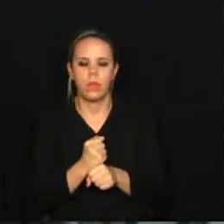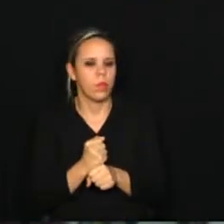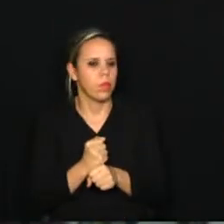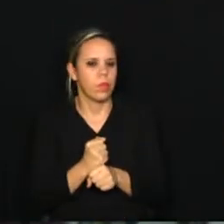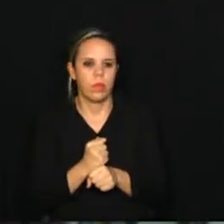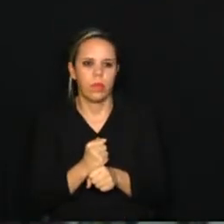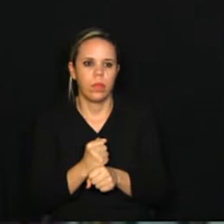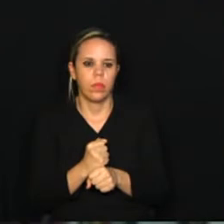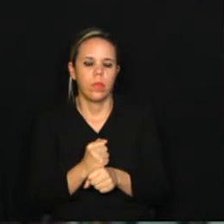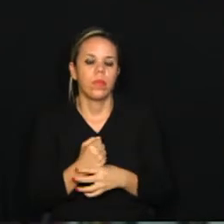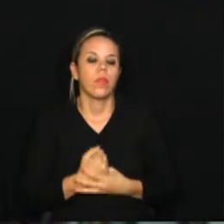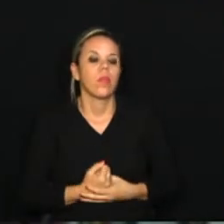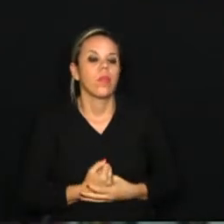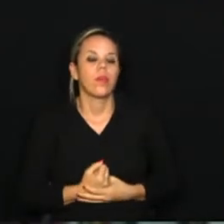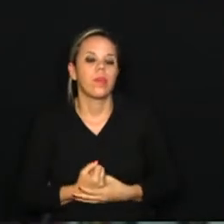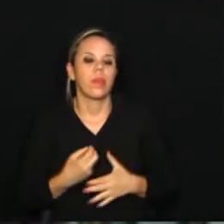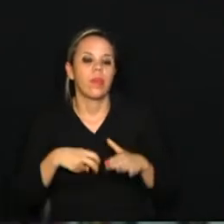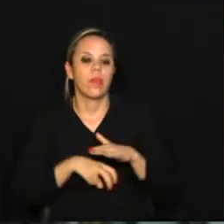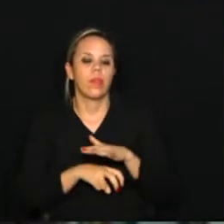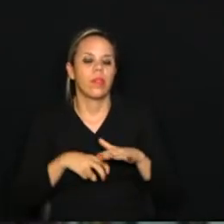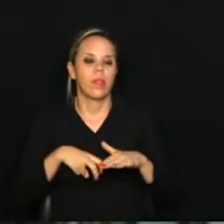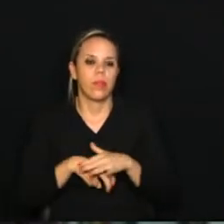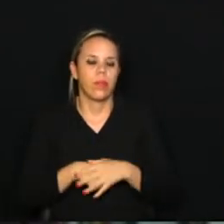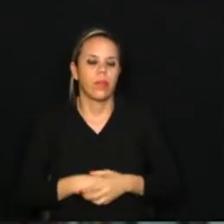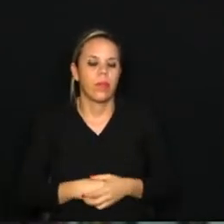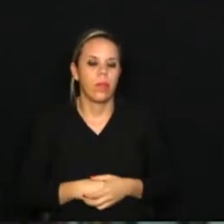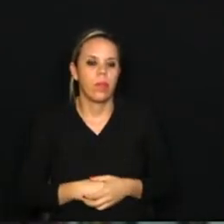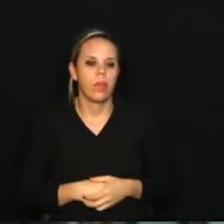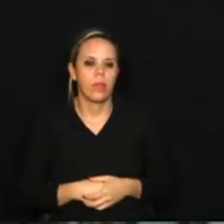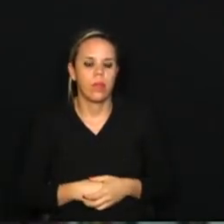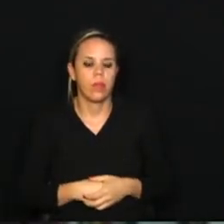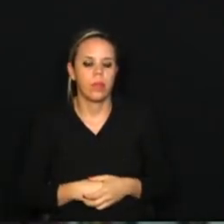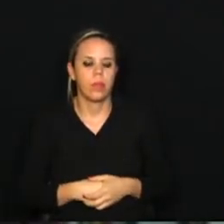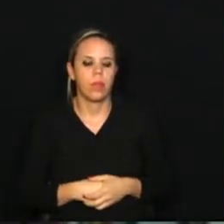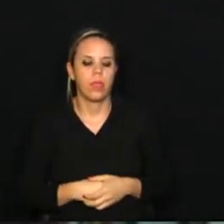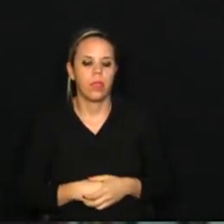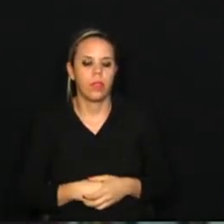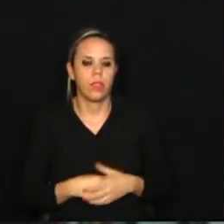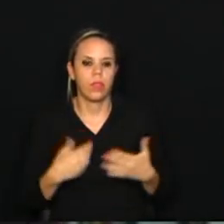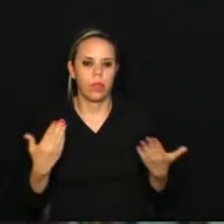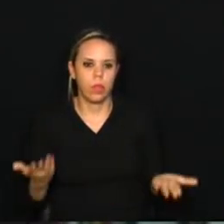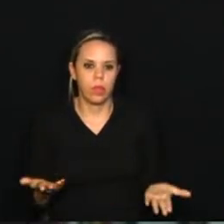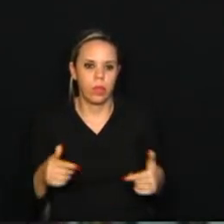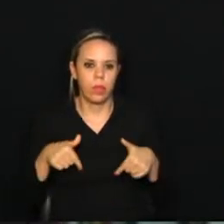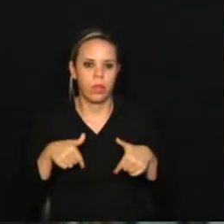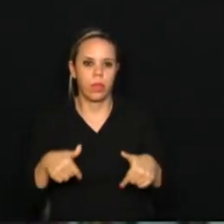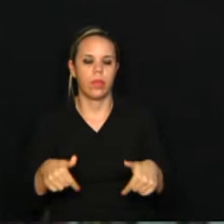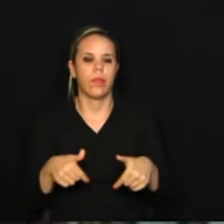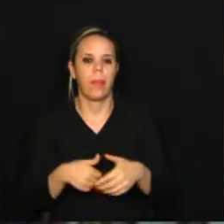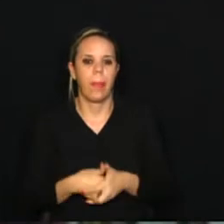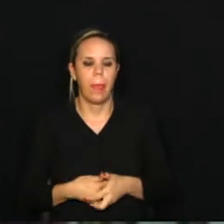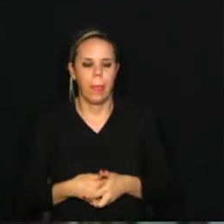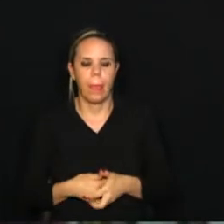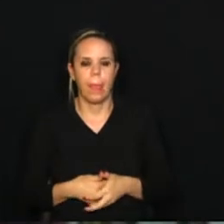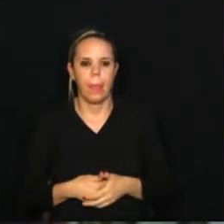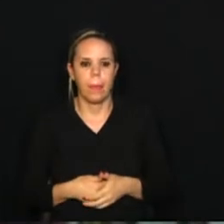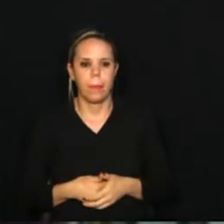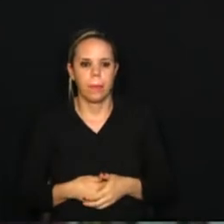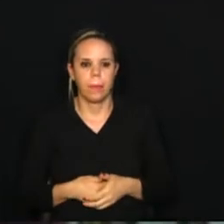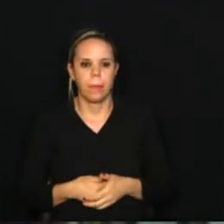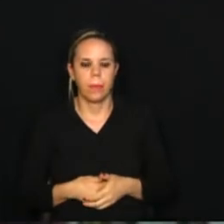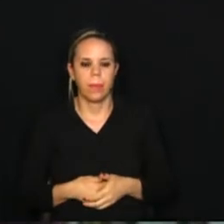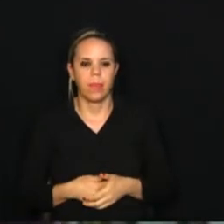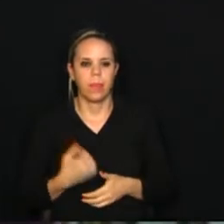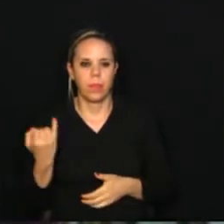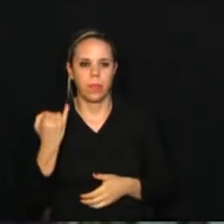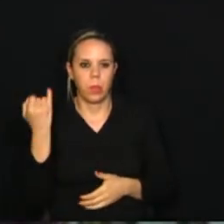uma creche, né? Então, essa ação aí mais